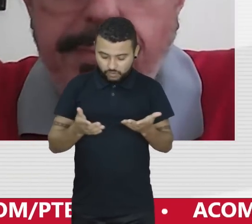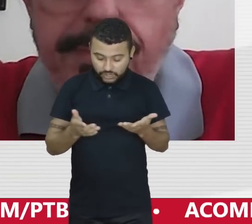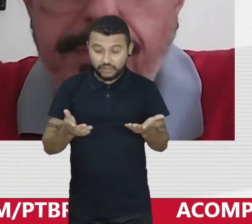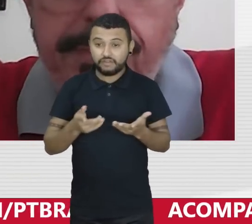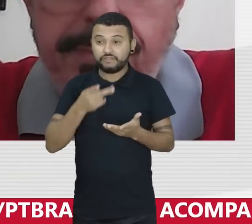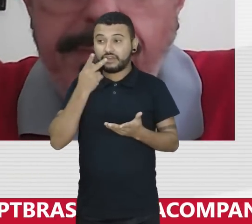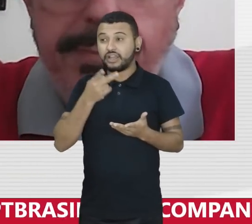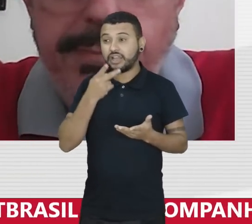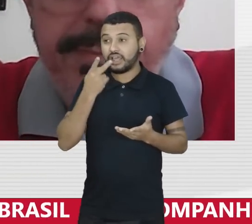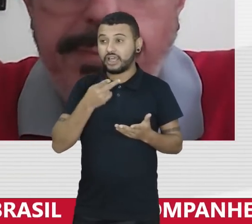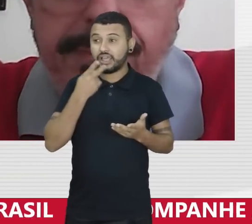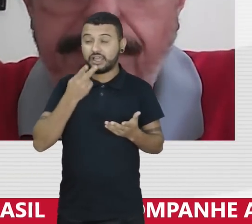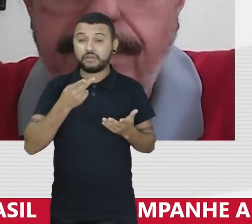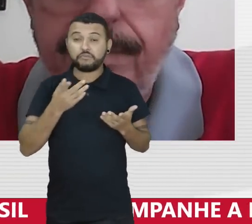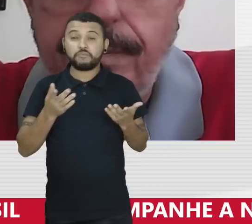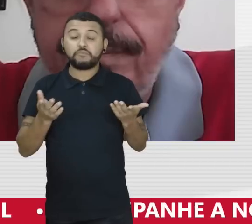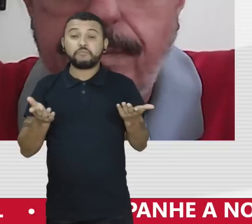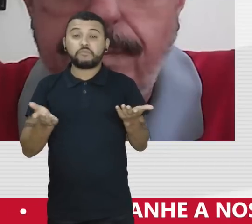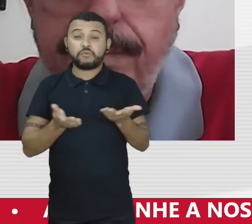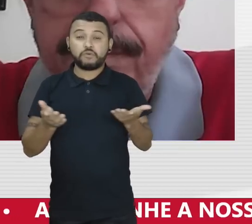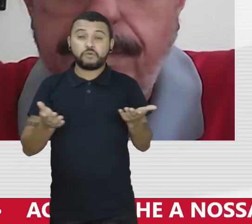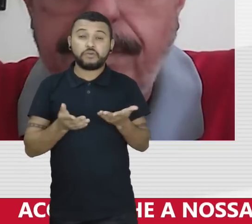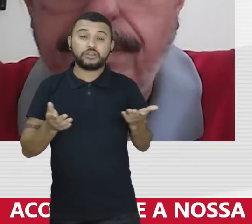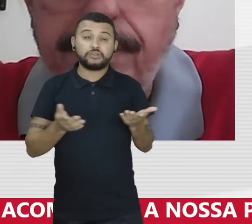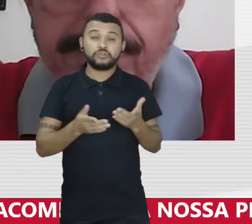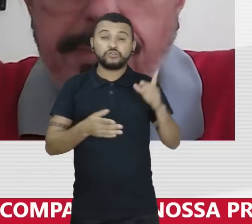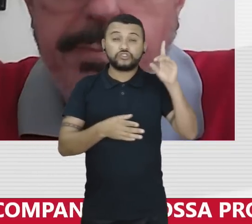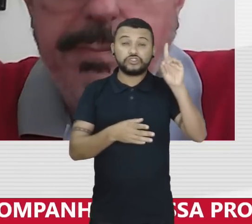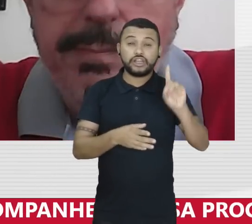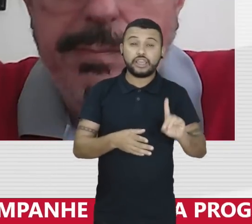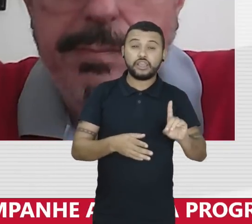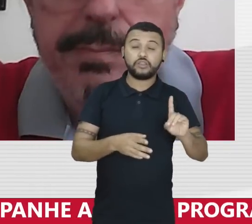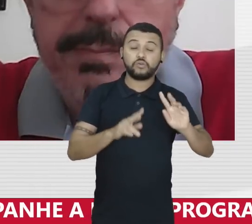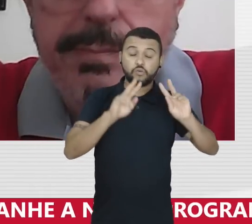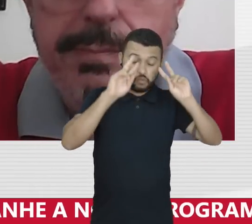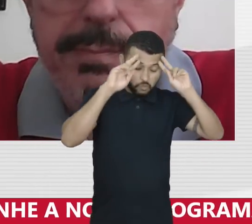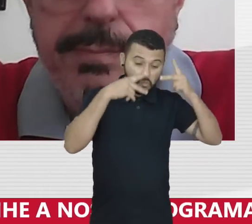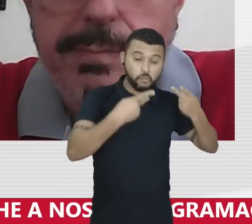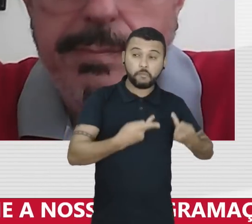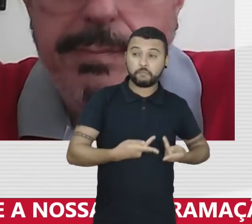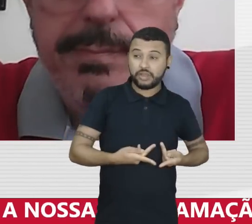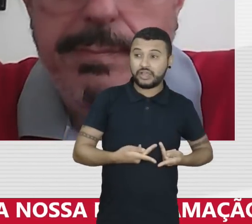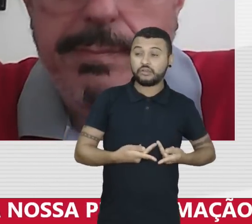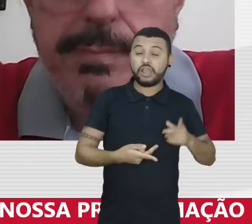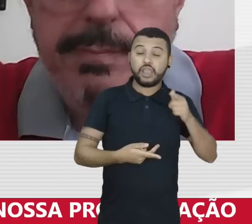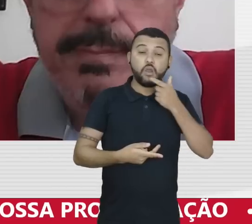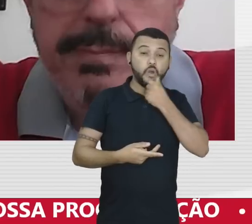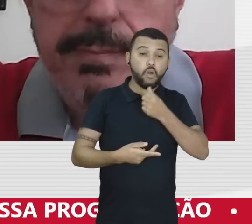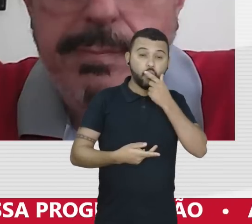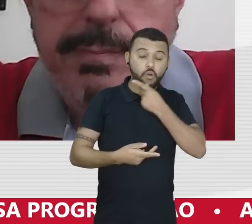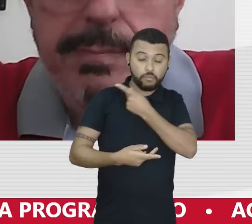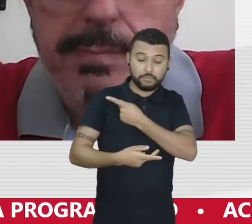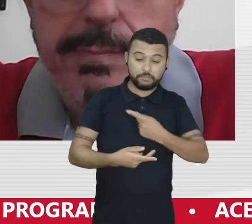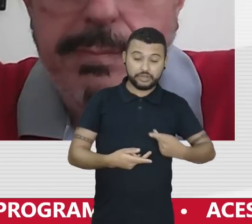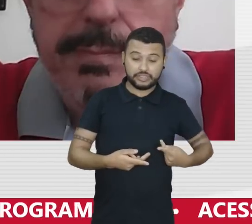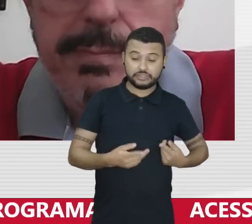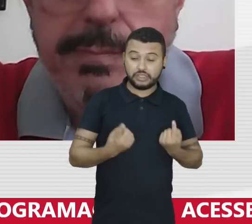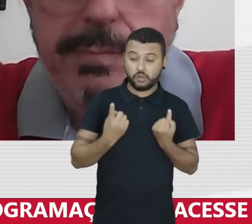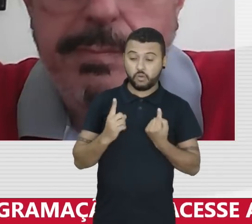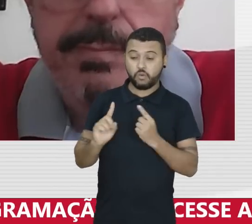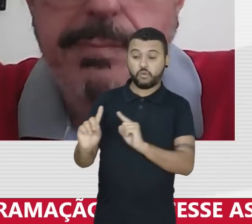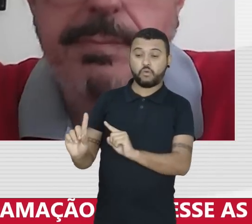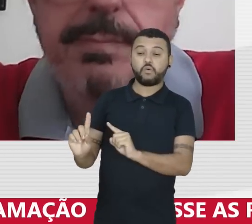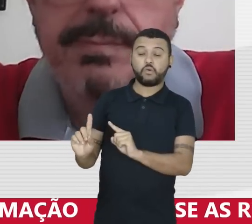falar de direitos humanos daqui por diante, porque nós temos um presidente que é adversário, é